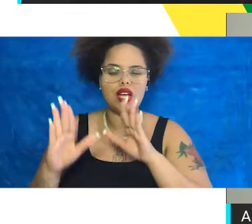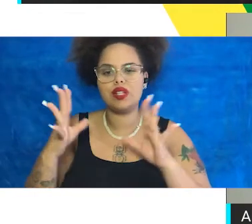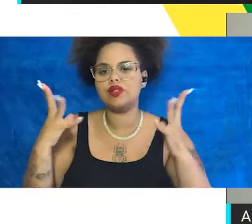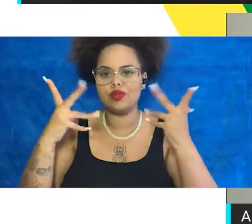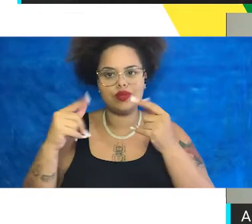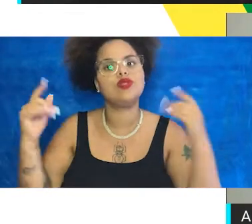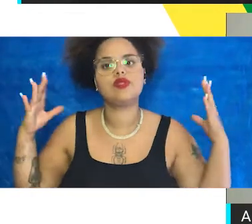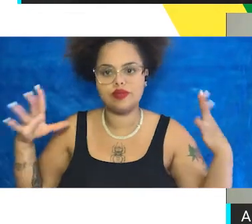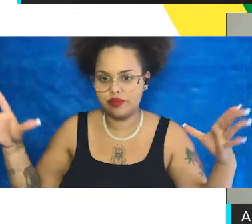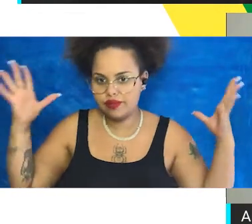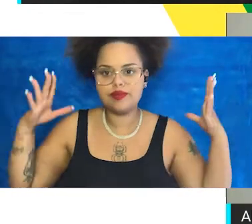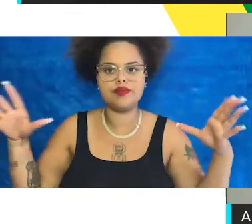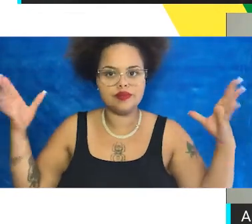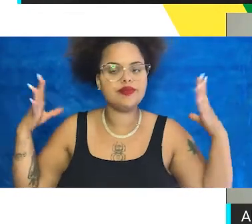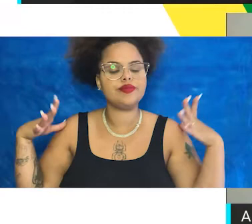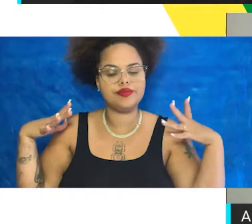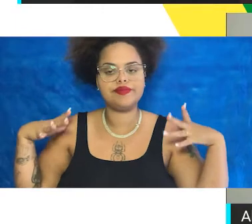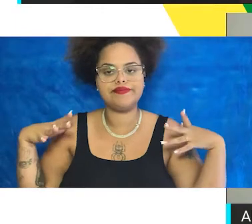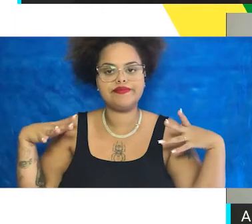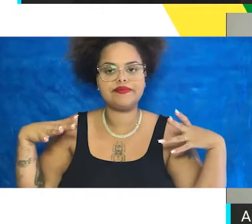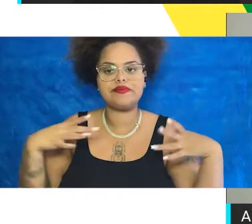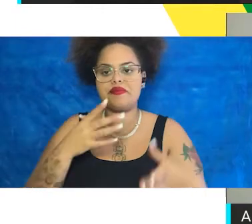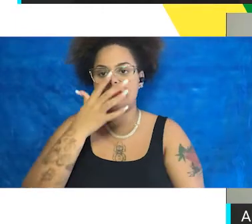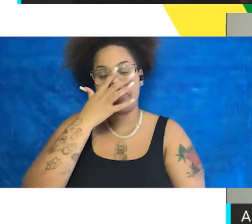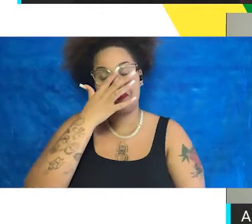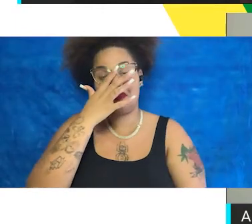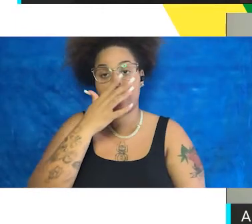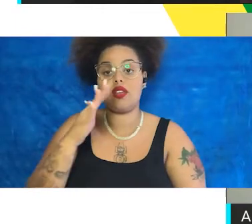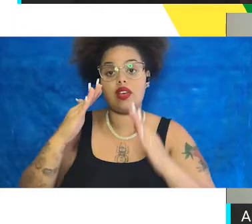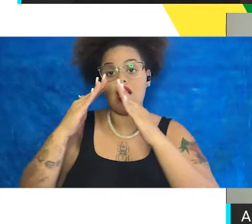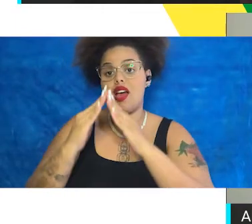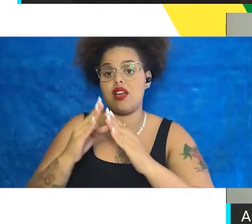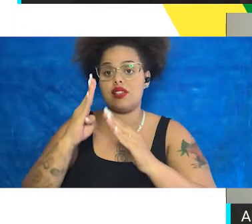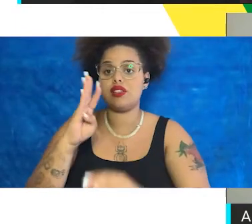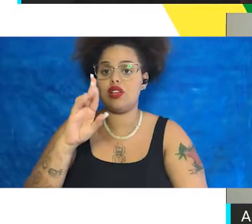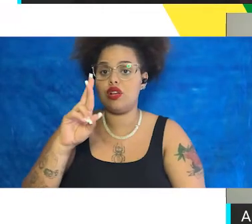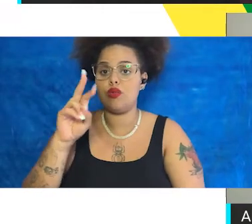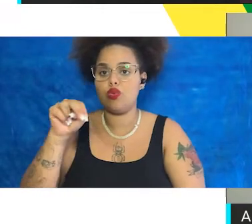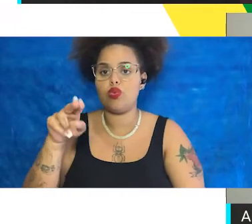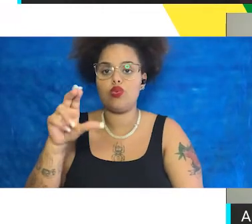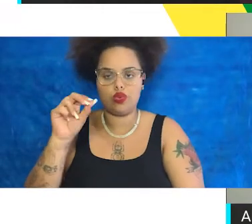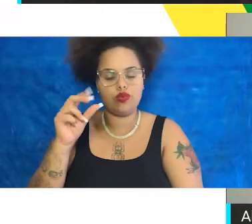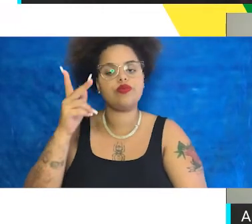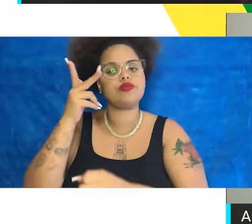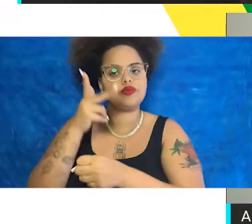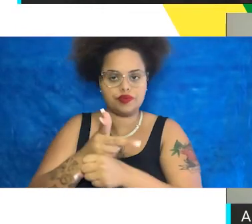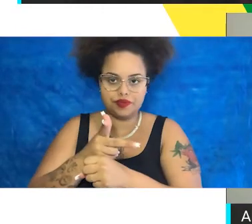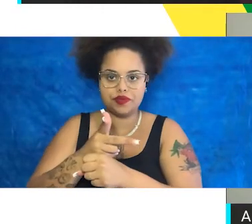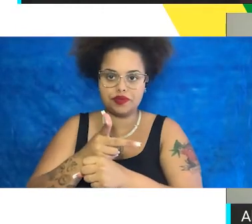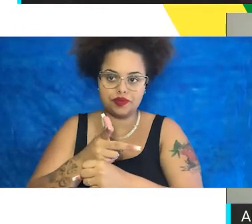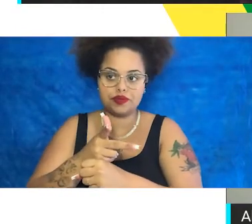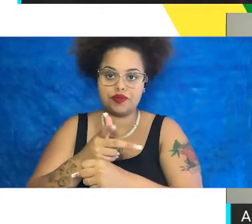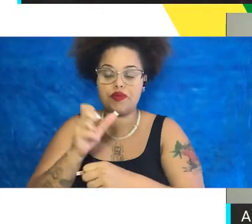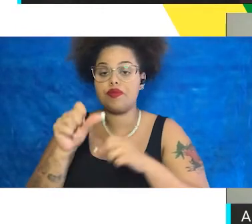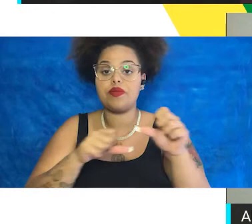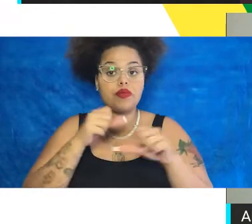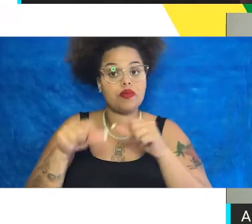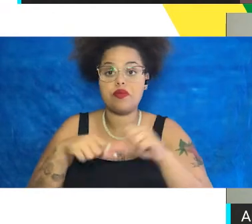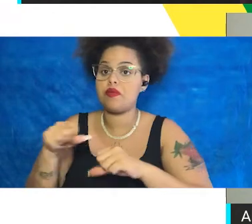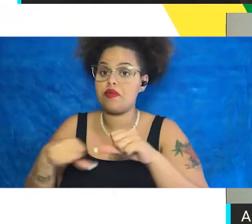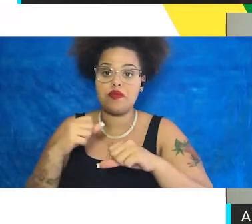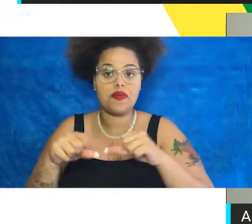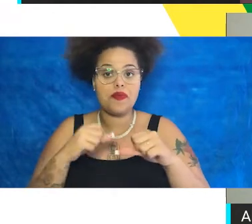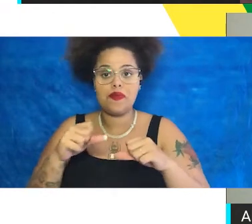os cenários, né? Uhum. Então, assim, a casa do Bruno, onde a gente gravou, a gente modificou